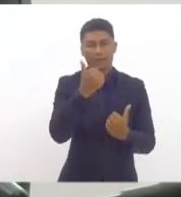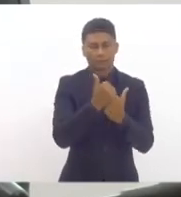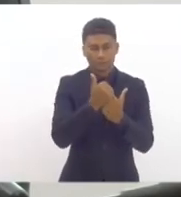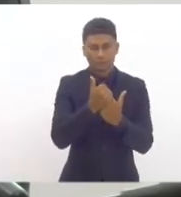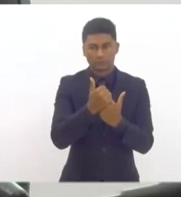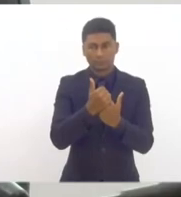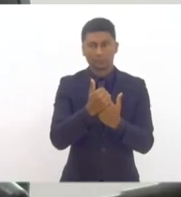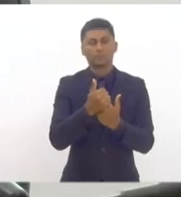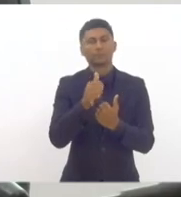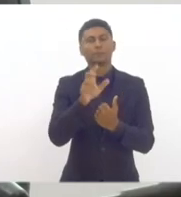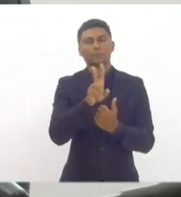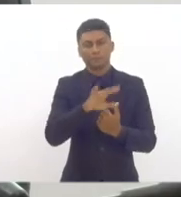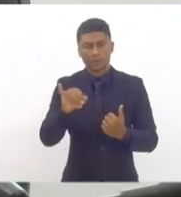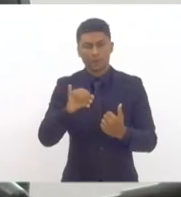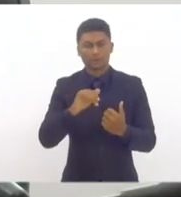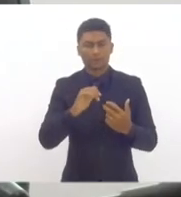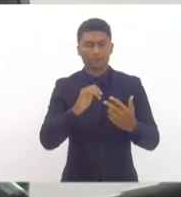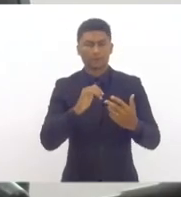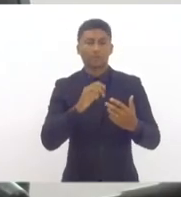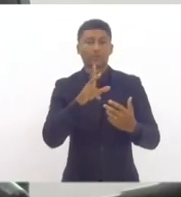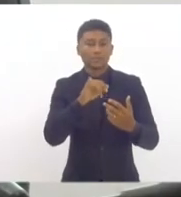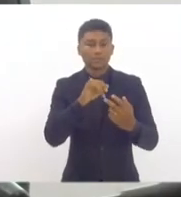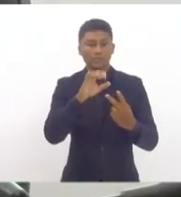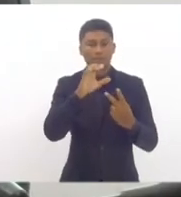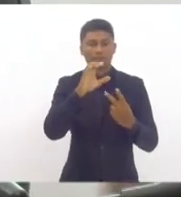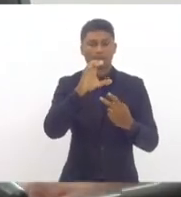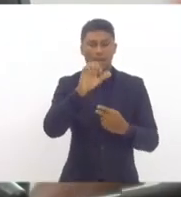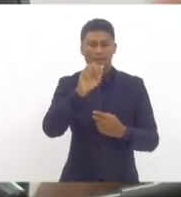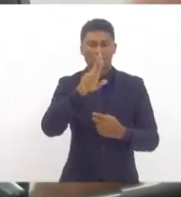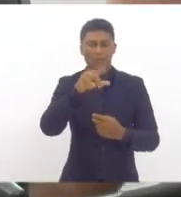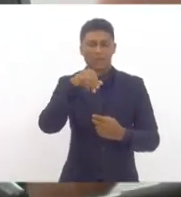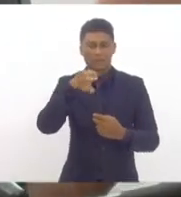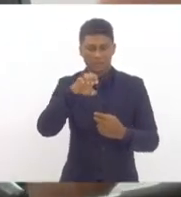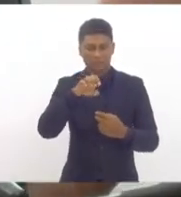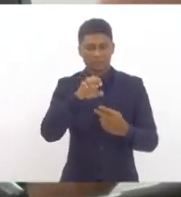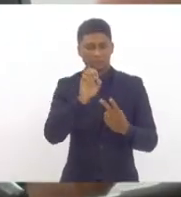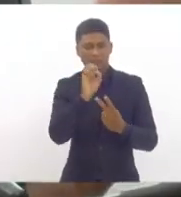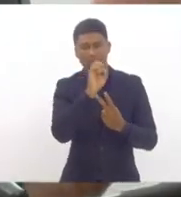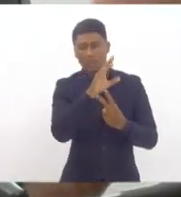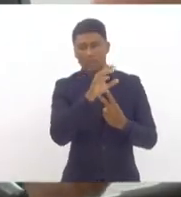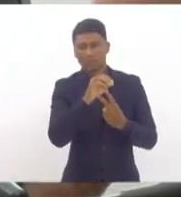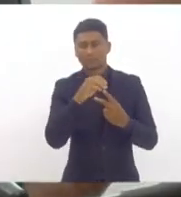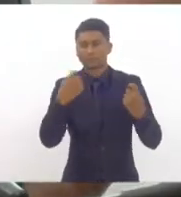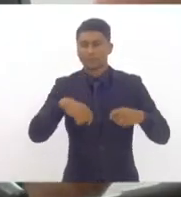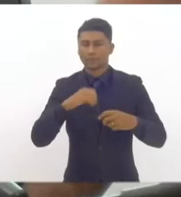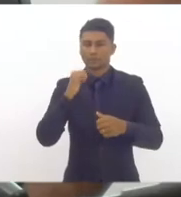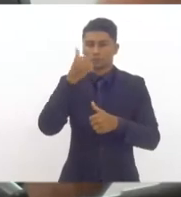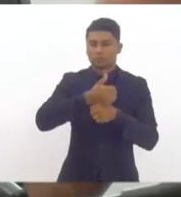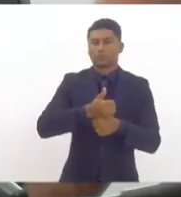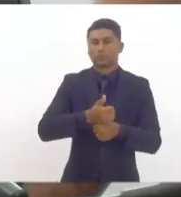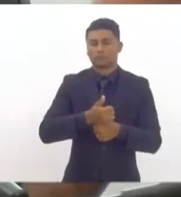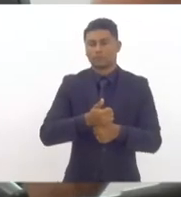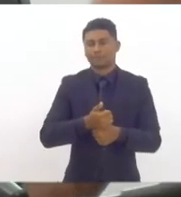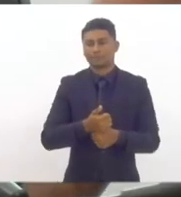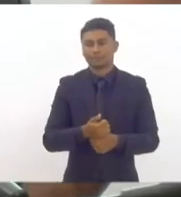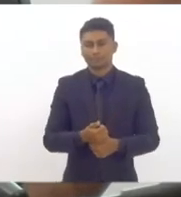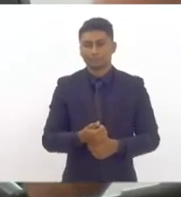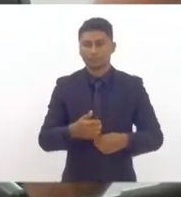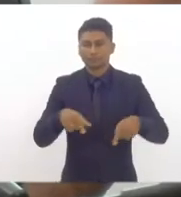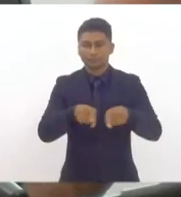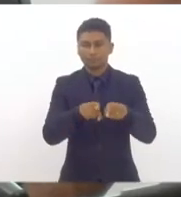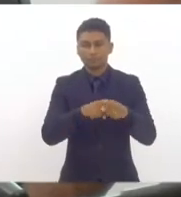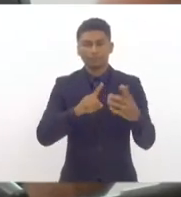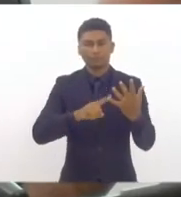automaticamente a suplente de Caroline, caso ela saia, porque essa vaga terá que ser preenchida por alguém de reserva de vagas, e precisamos desempatar